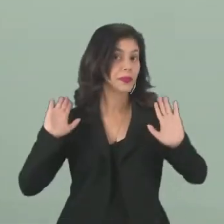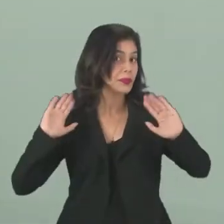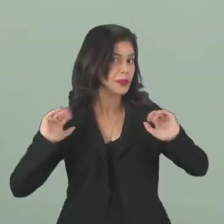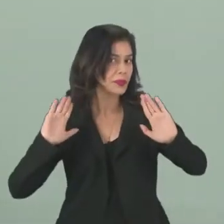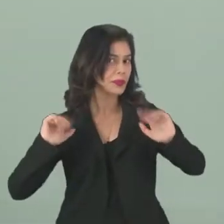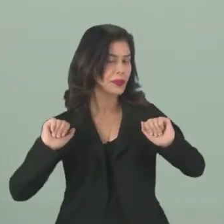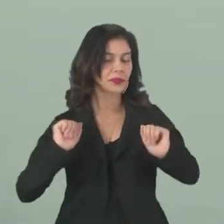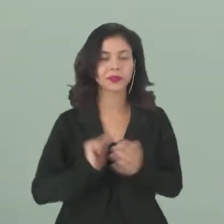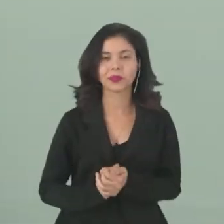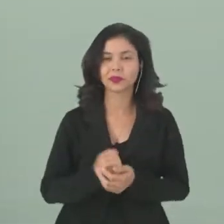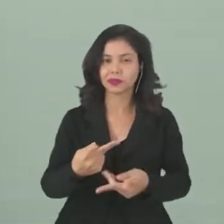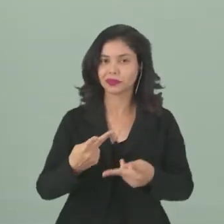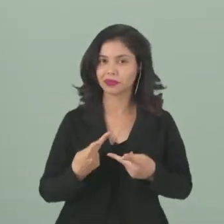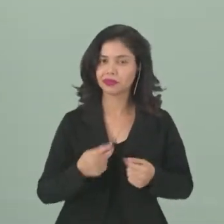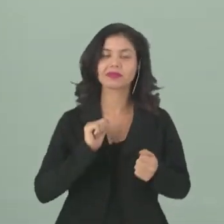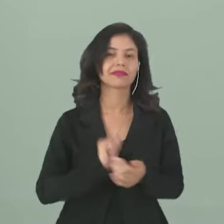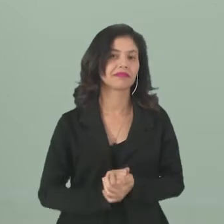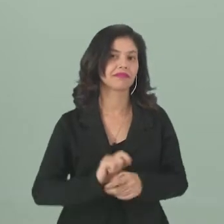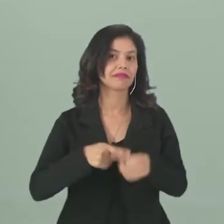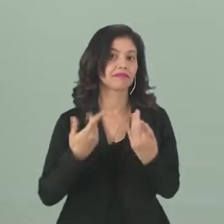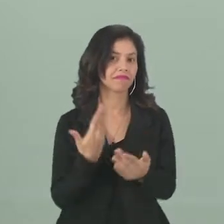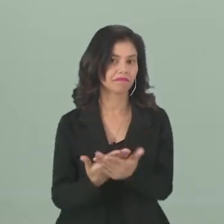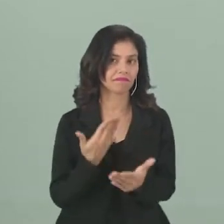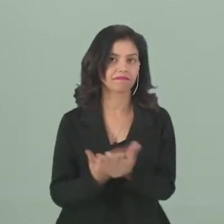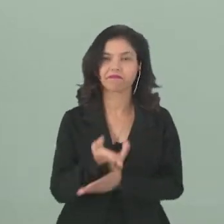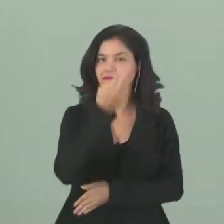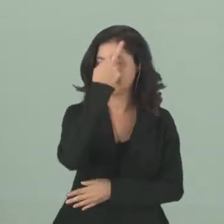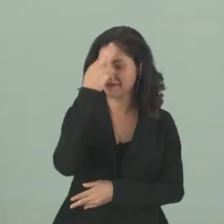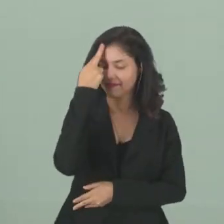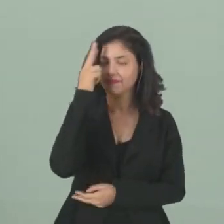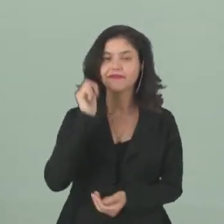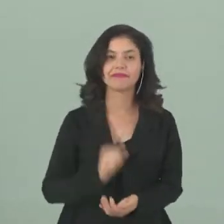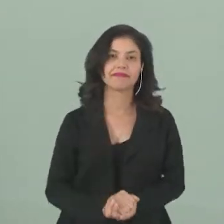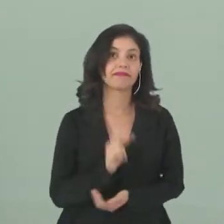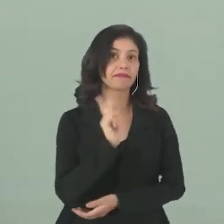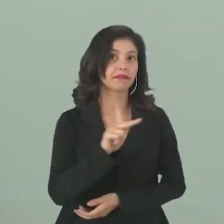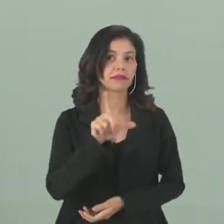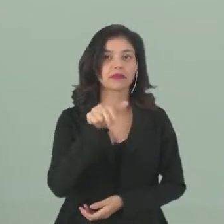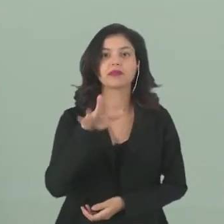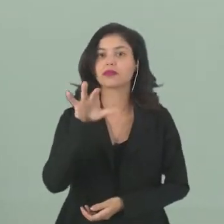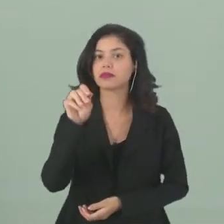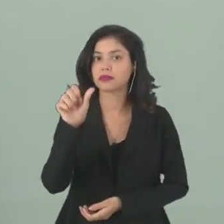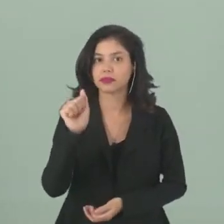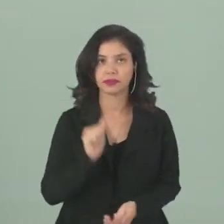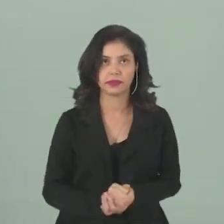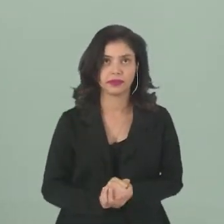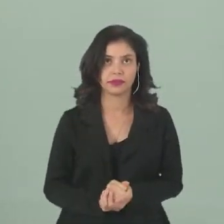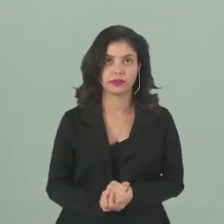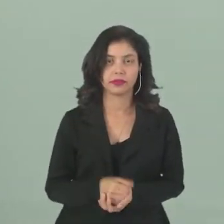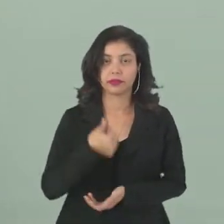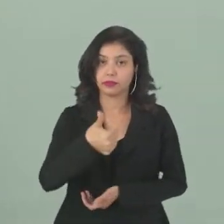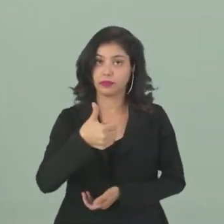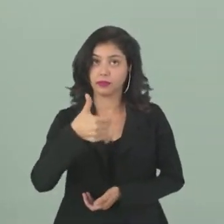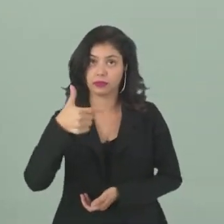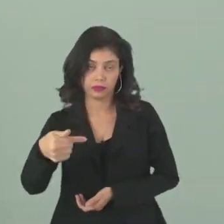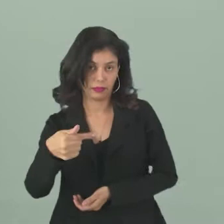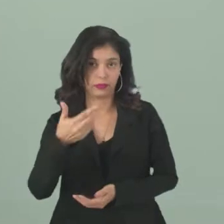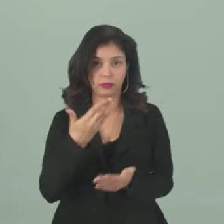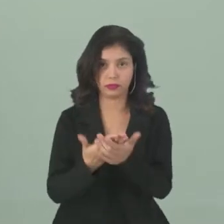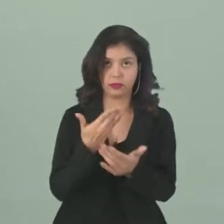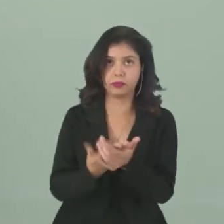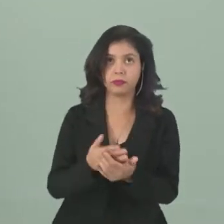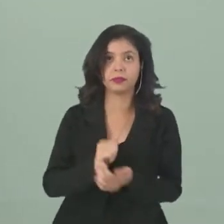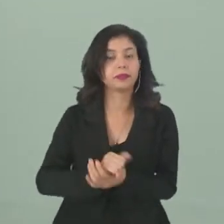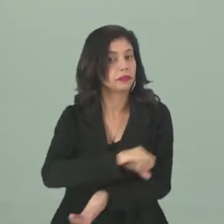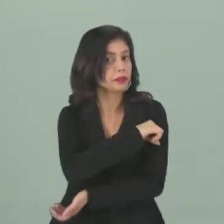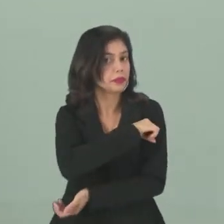Oi, galerinha, sejam muito bem-vindos a mais uma aula de História. Eu sou o professor Lucas e já estamos na nossa 17ª aula